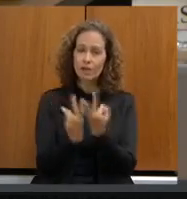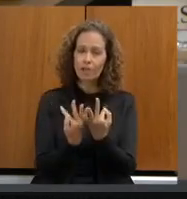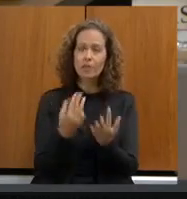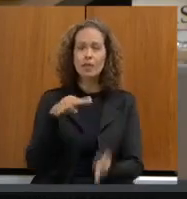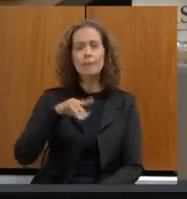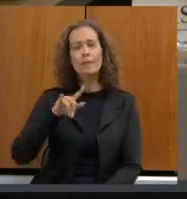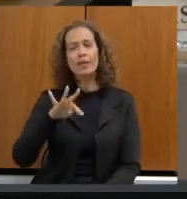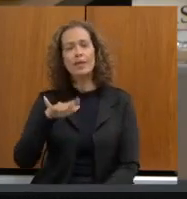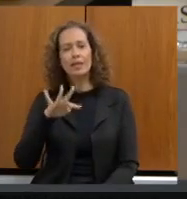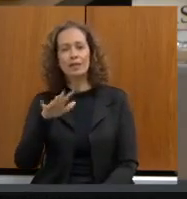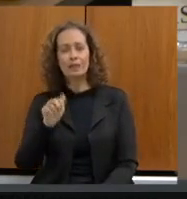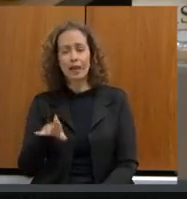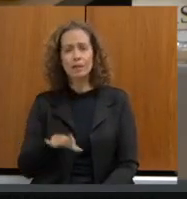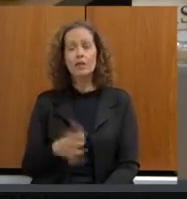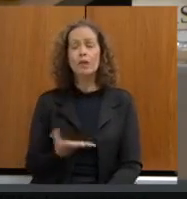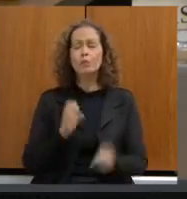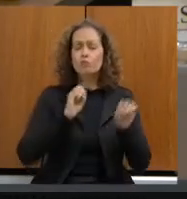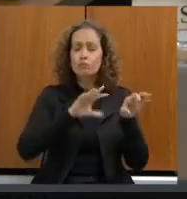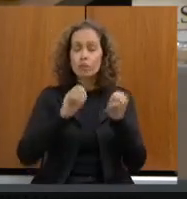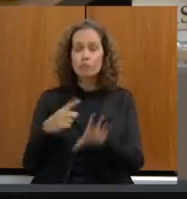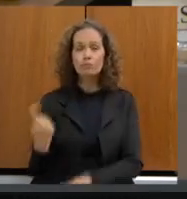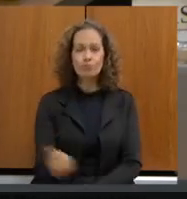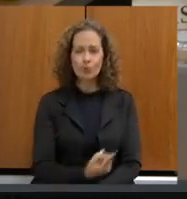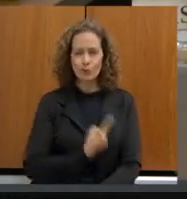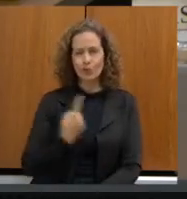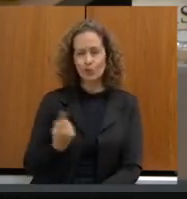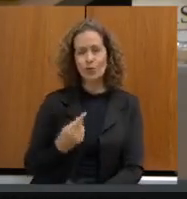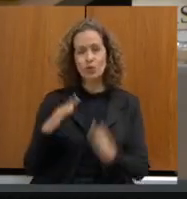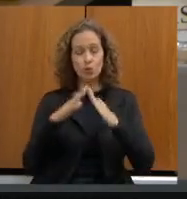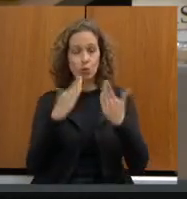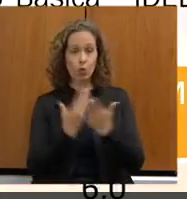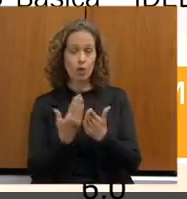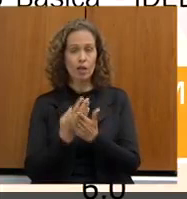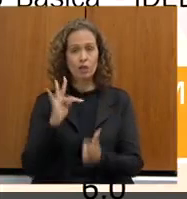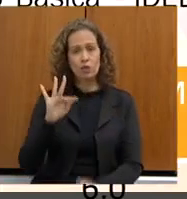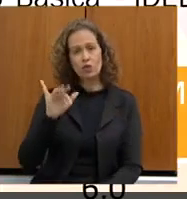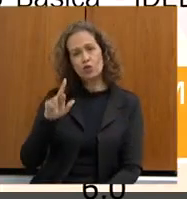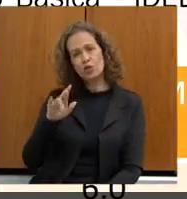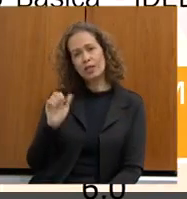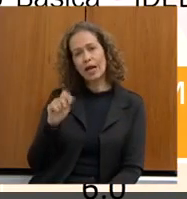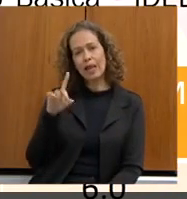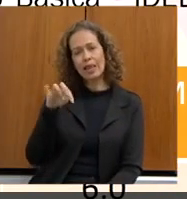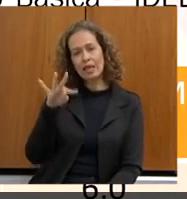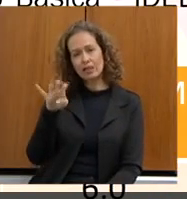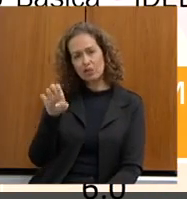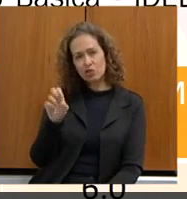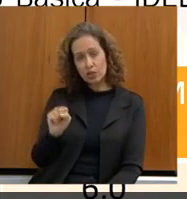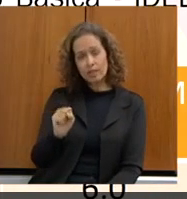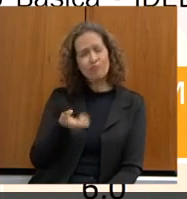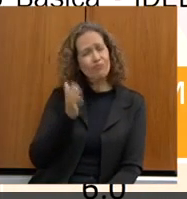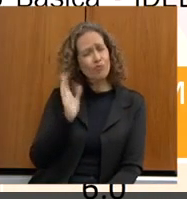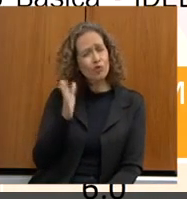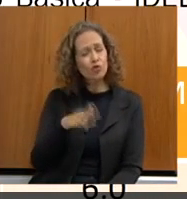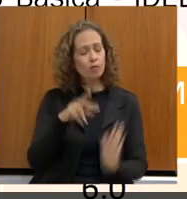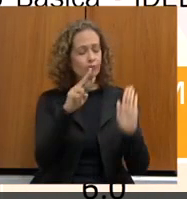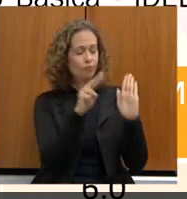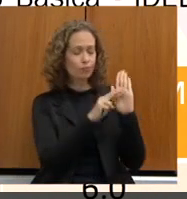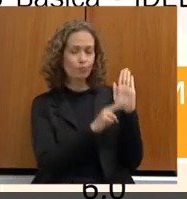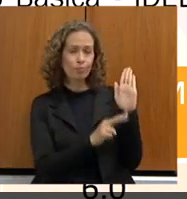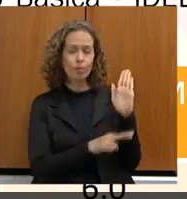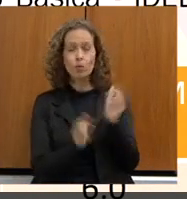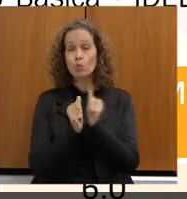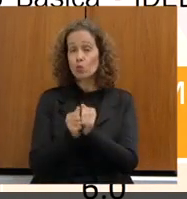militar sistema de ensino nosso nosso Colégio Tiradentes nós realizamos logo nisso protocolo